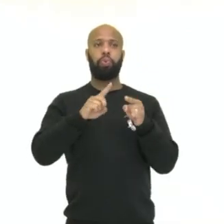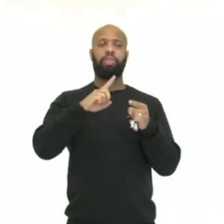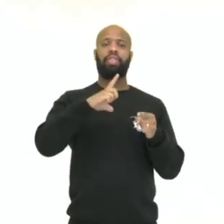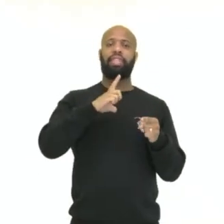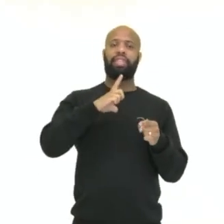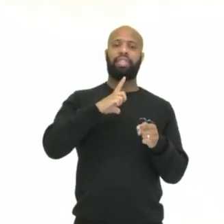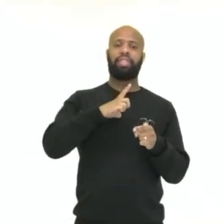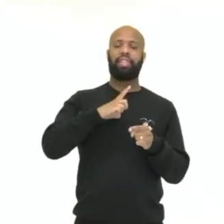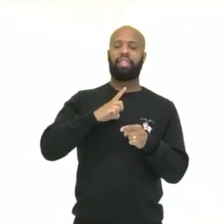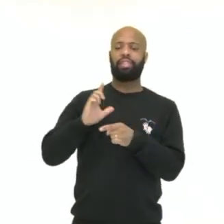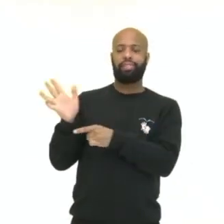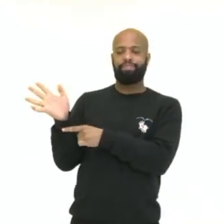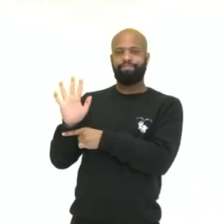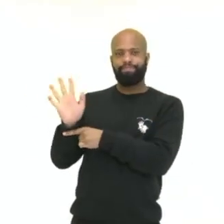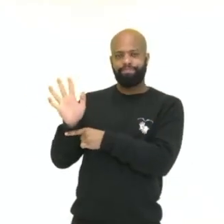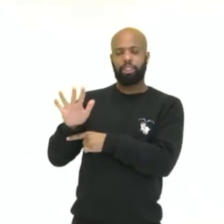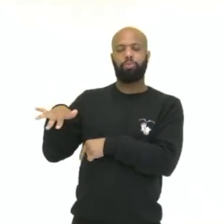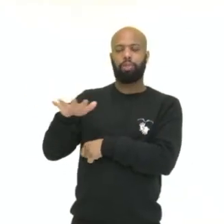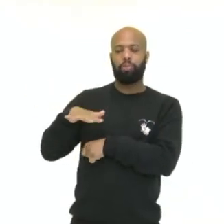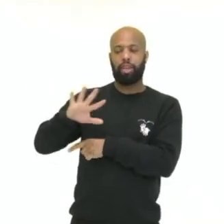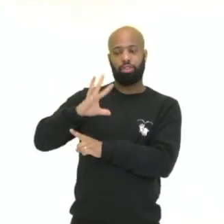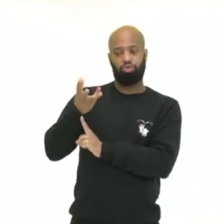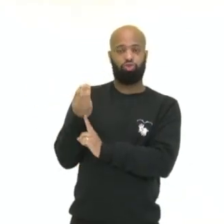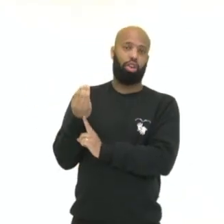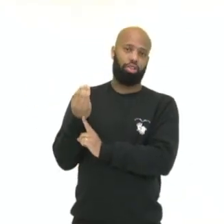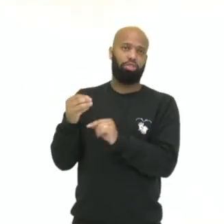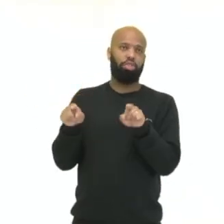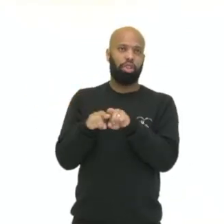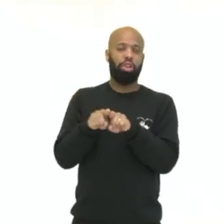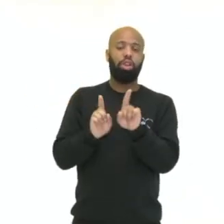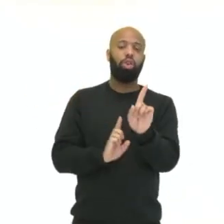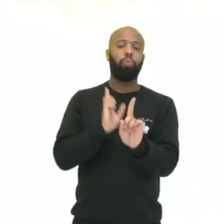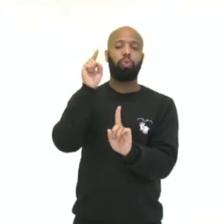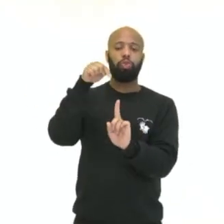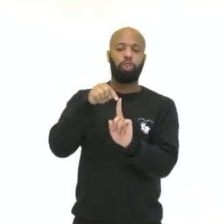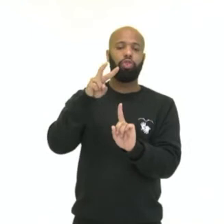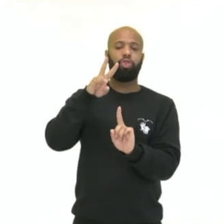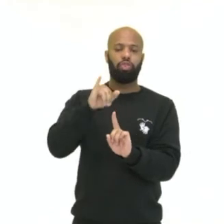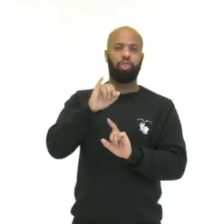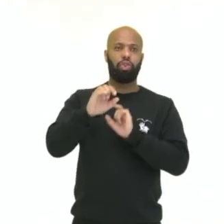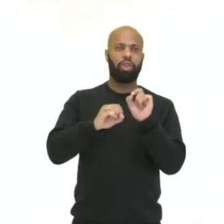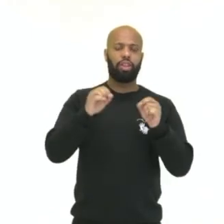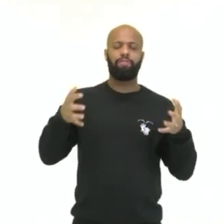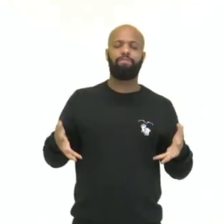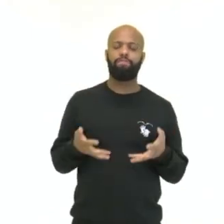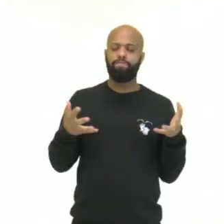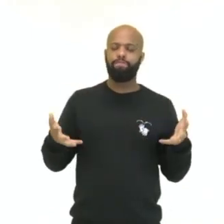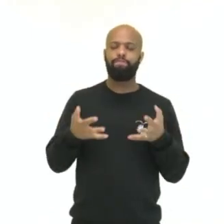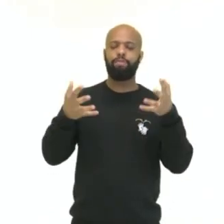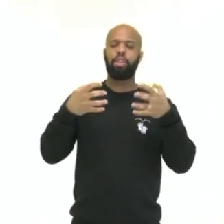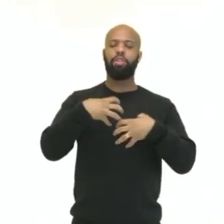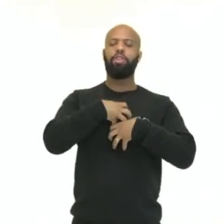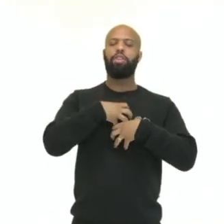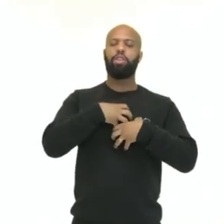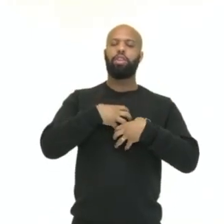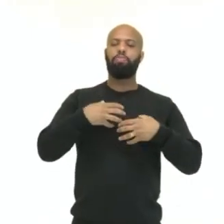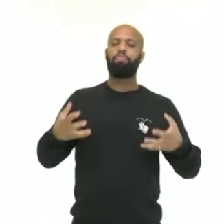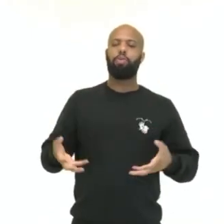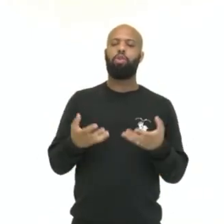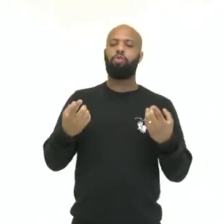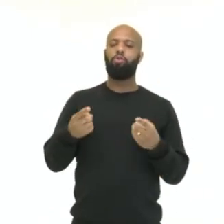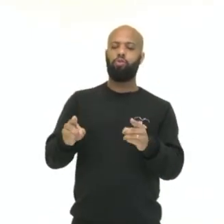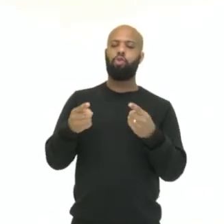alimenta um objeto ou ambiente artístico com o intuito de sublinhar, fortalecer ou